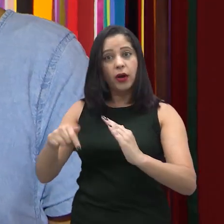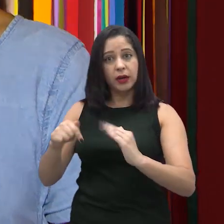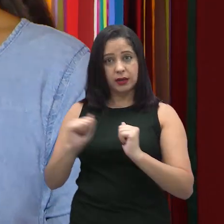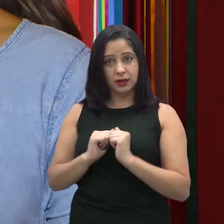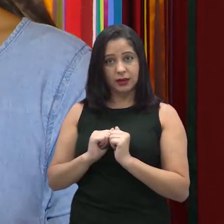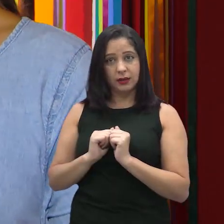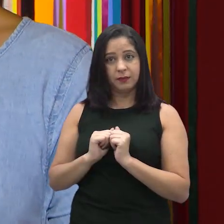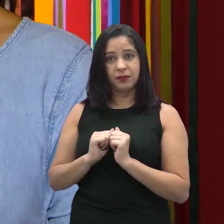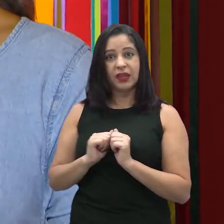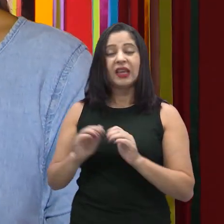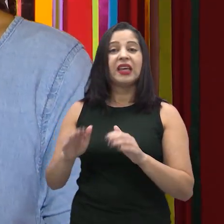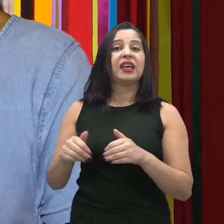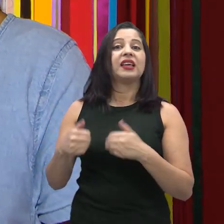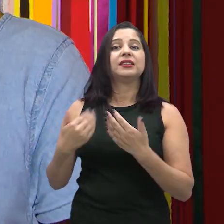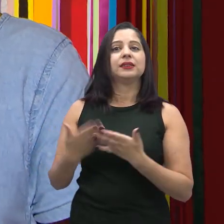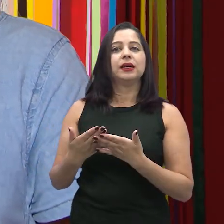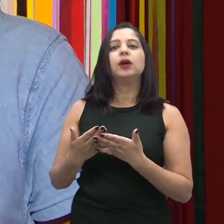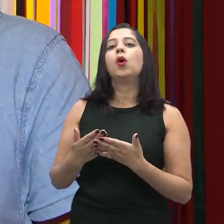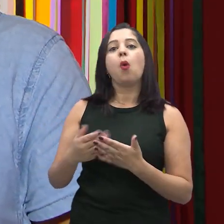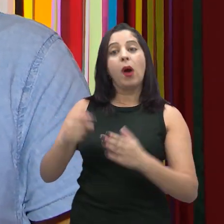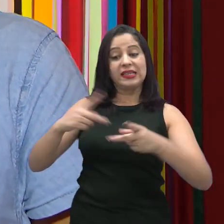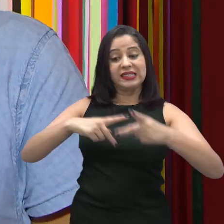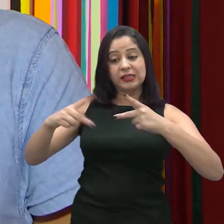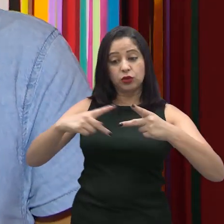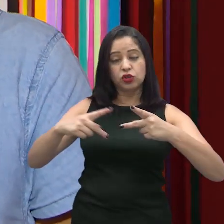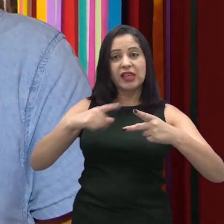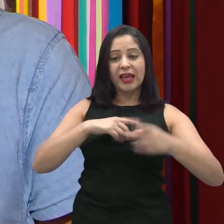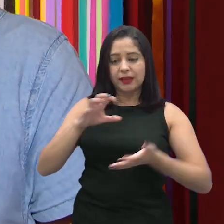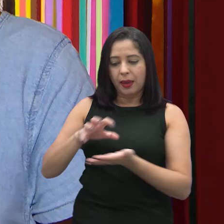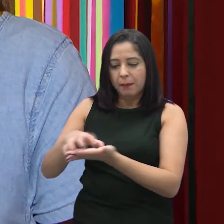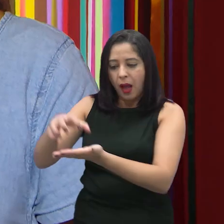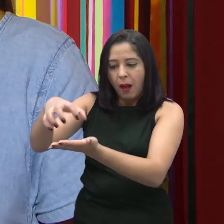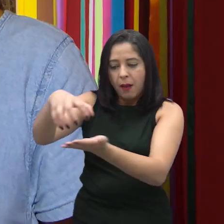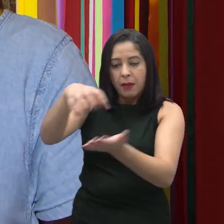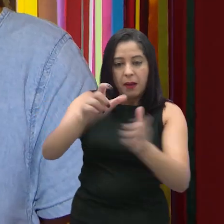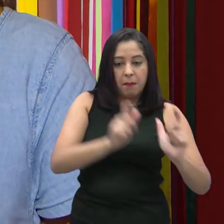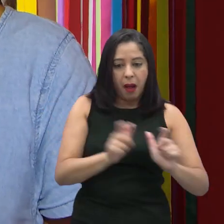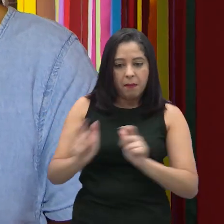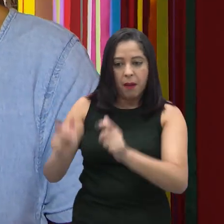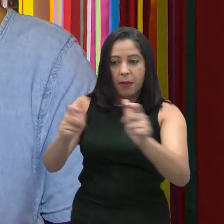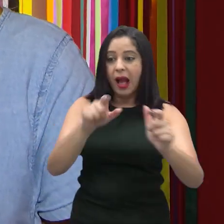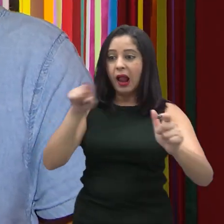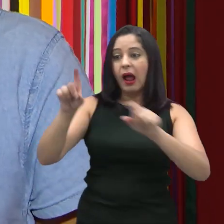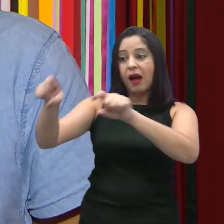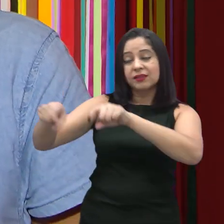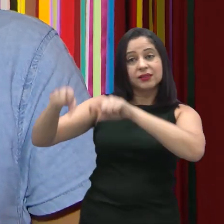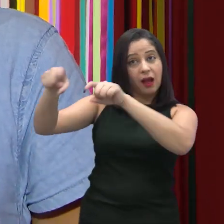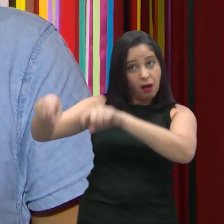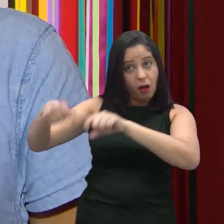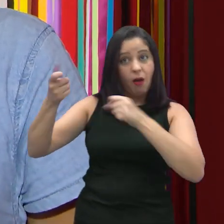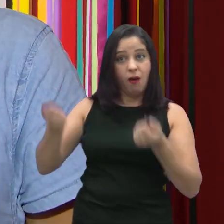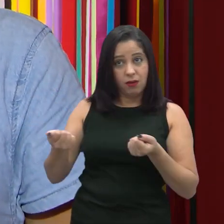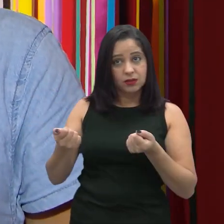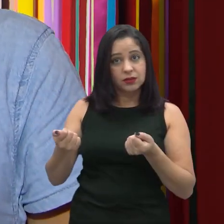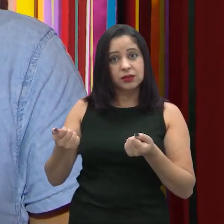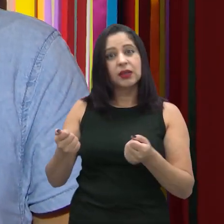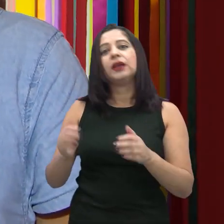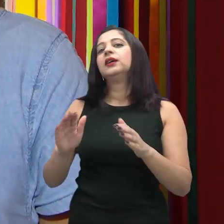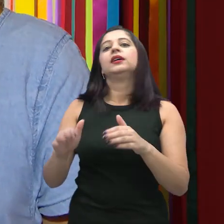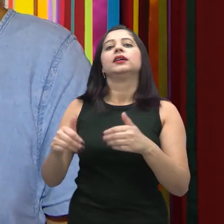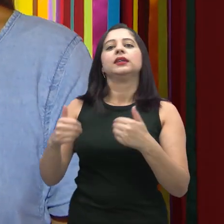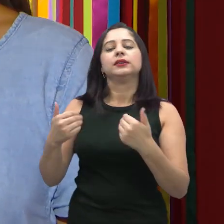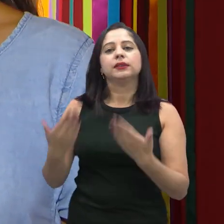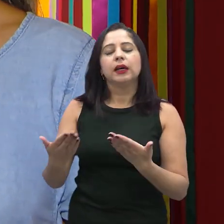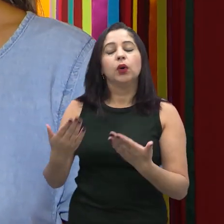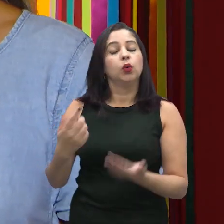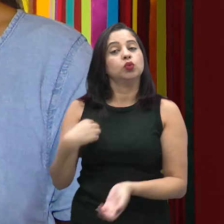rural do que urbano. E talvez a gente não tenha essas percepções dessas camadas de memória que tem dentro da cidade, né? Então, assim, pela